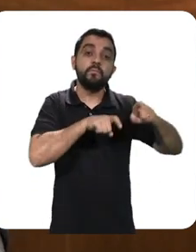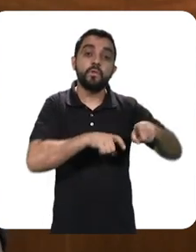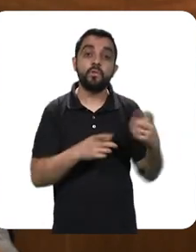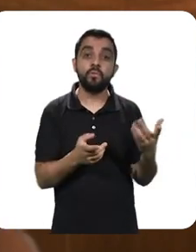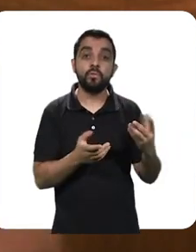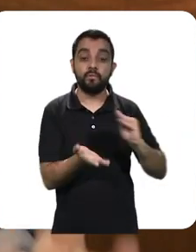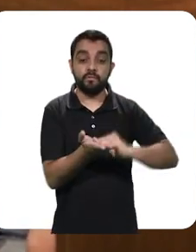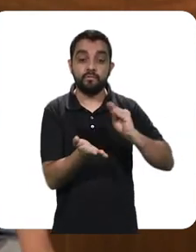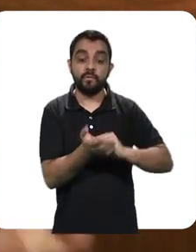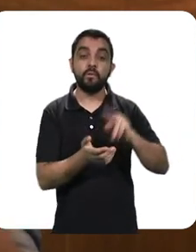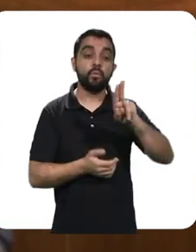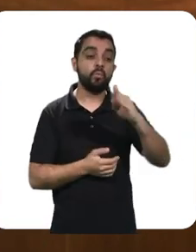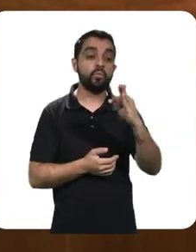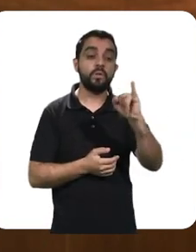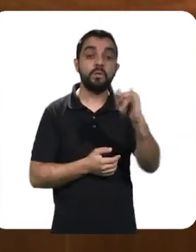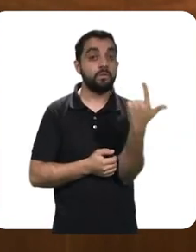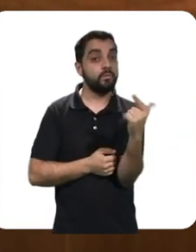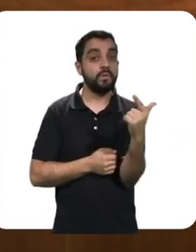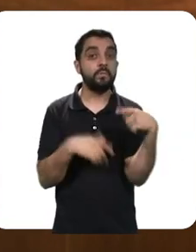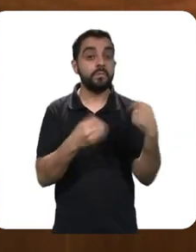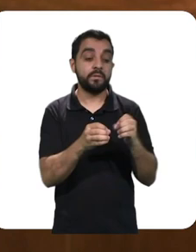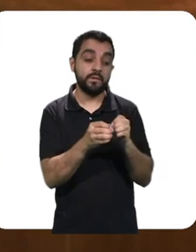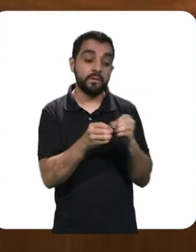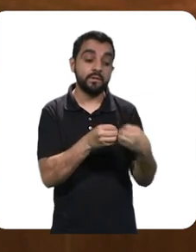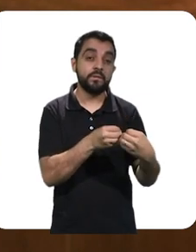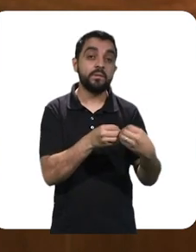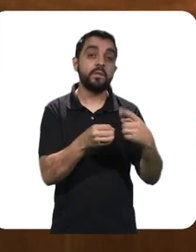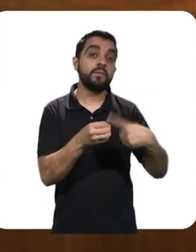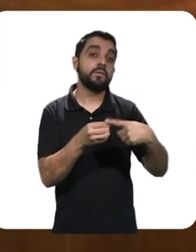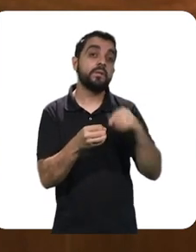às vezes não têm leitos de UTI, dependem de uma cidade maior,